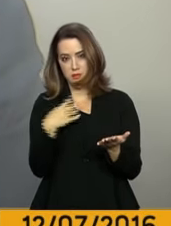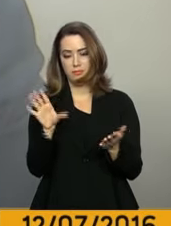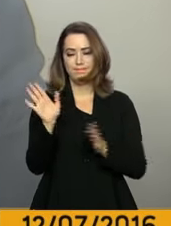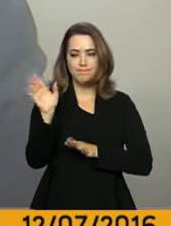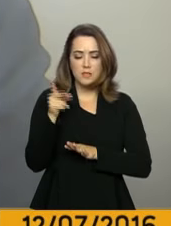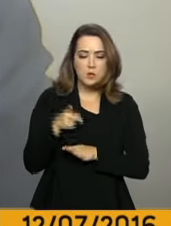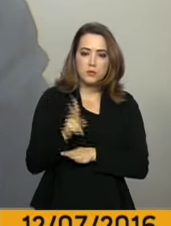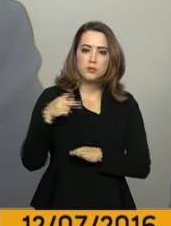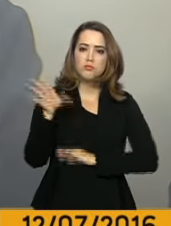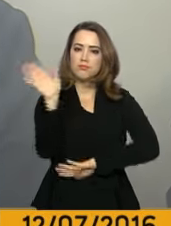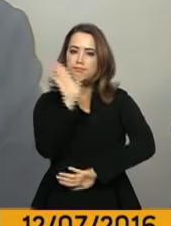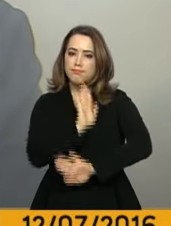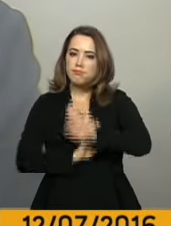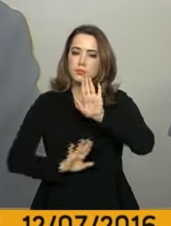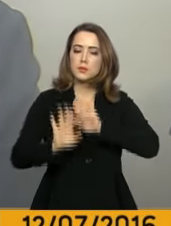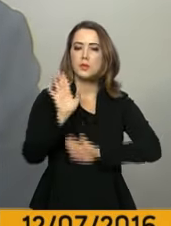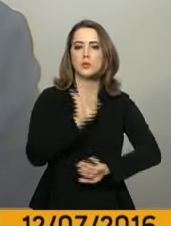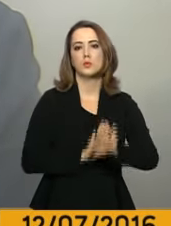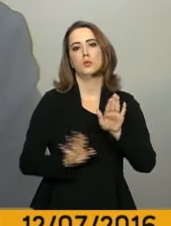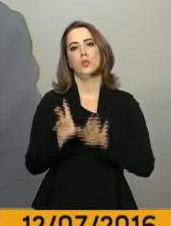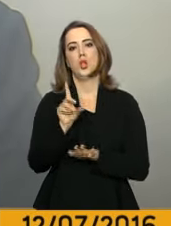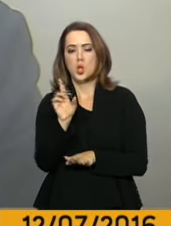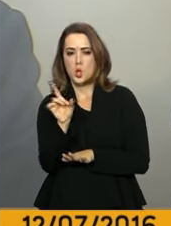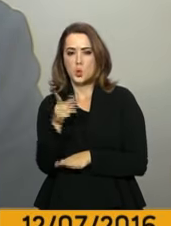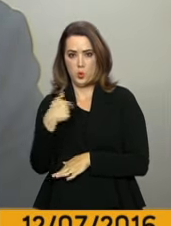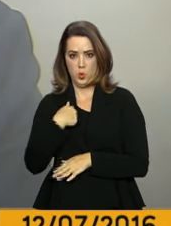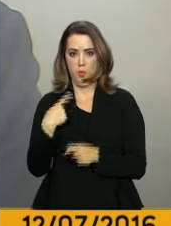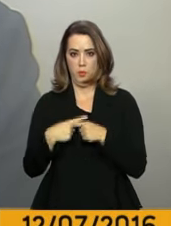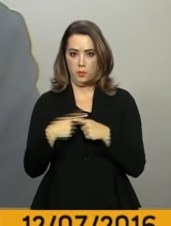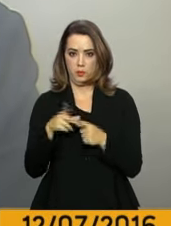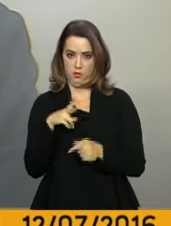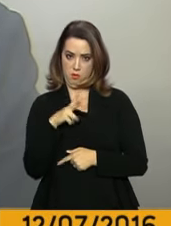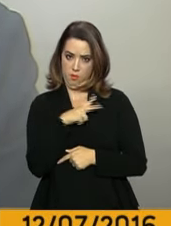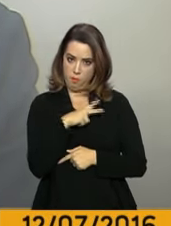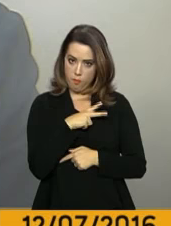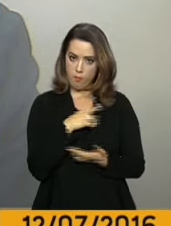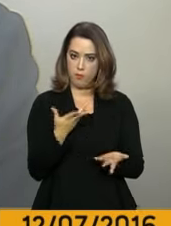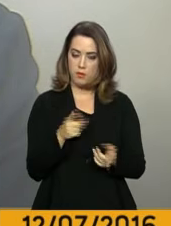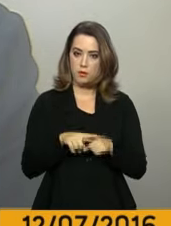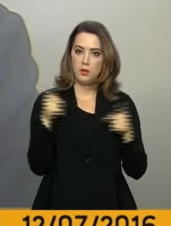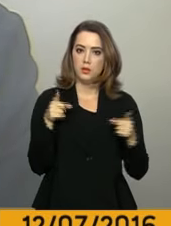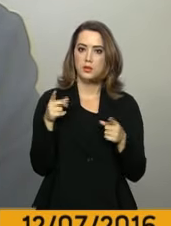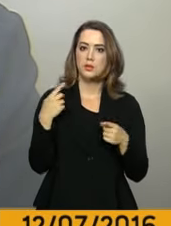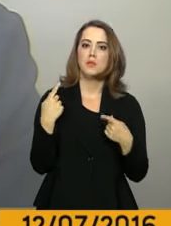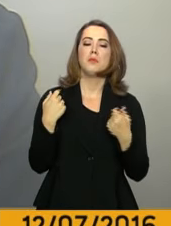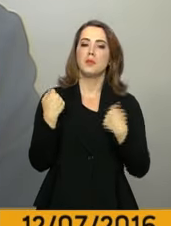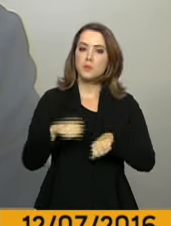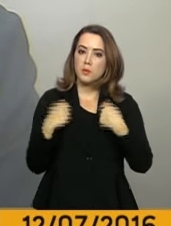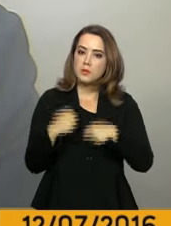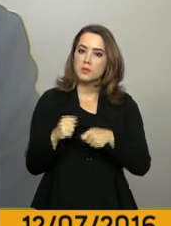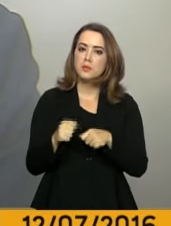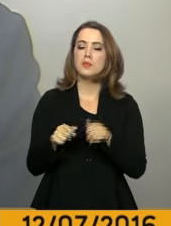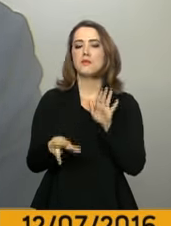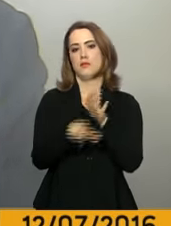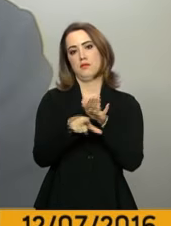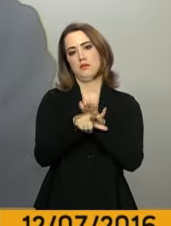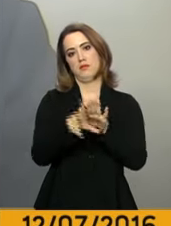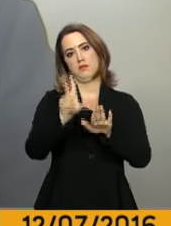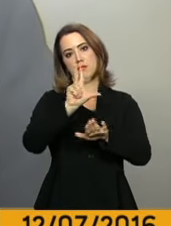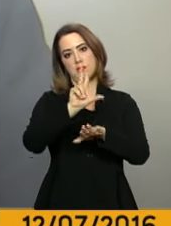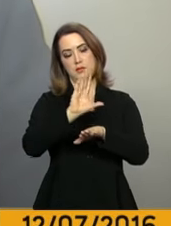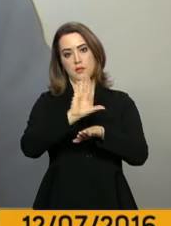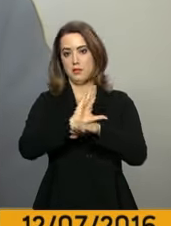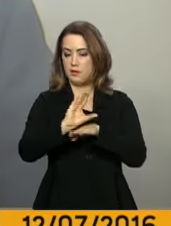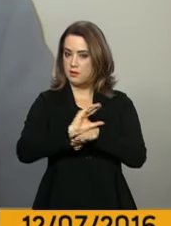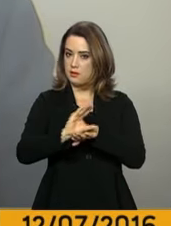cautelas não só fruto da minha descrição pessoal mas fruto de uma descrição determinada pela constituição porque a Constituição lá no artigo